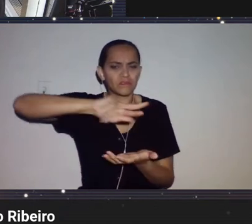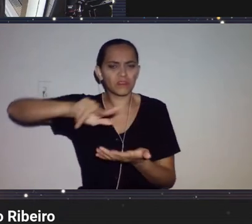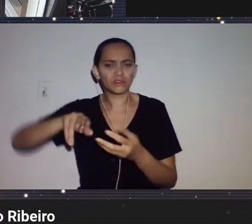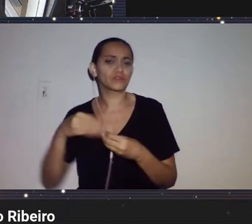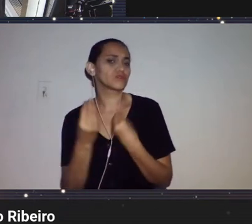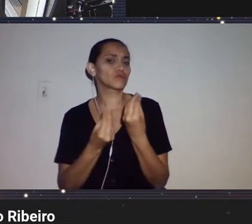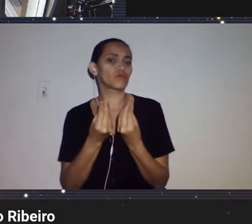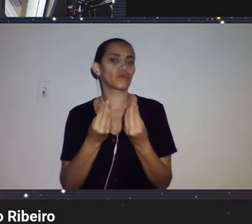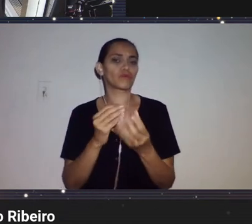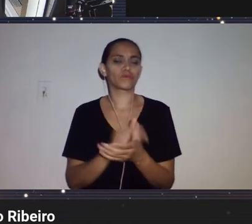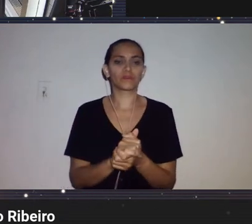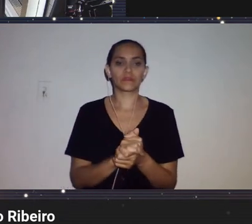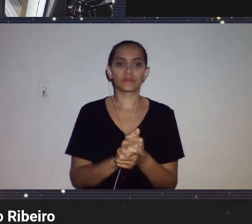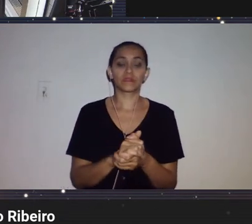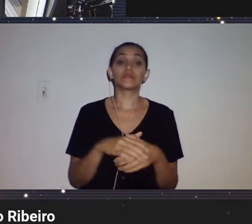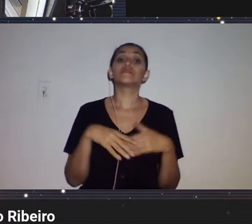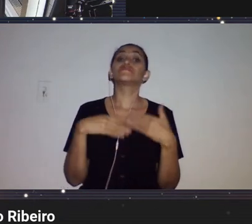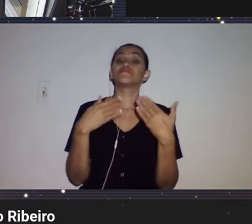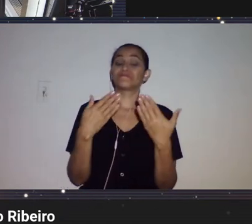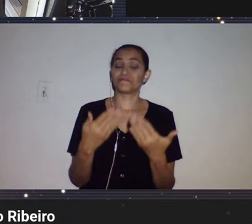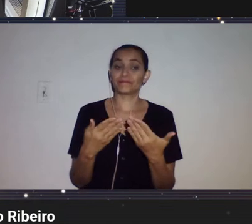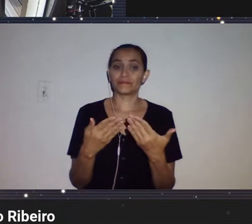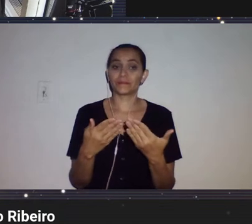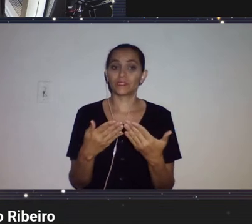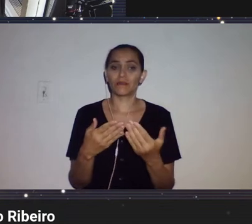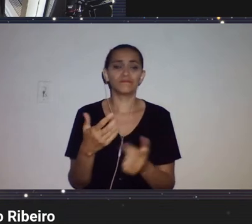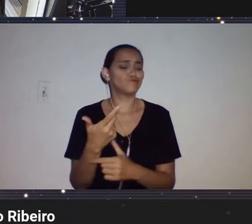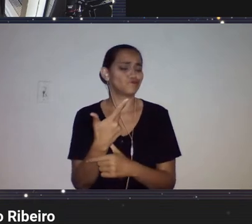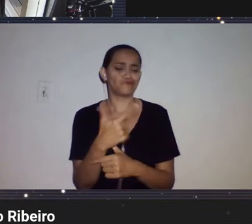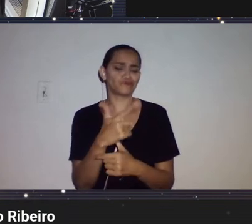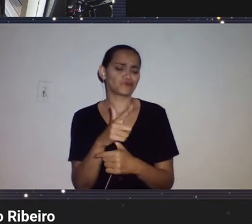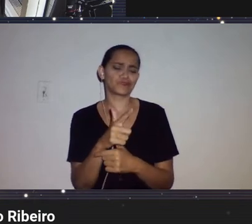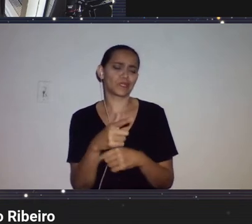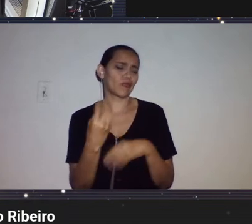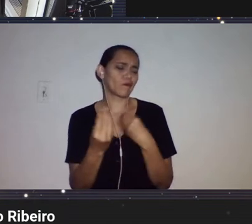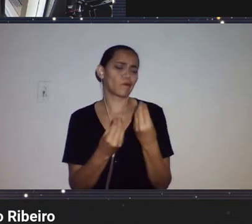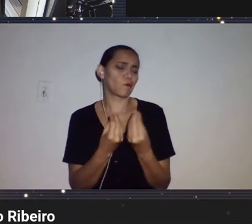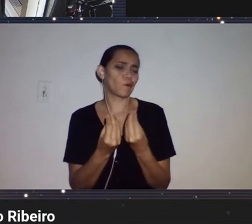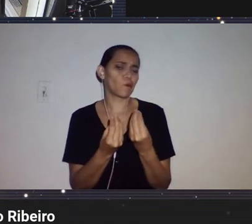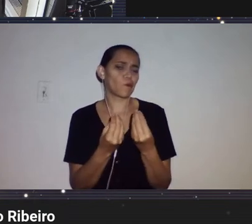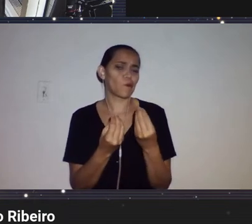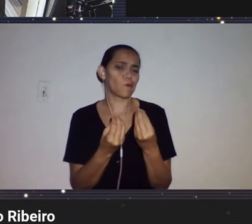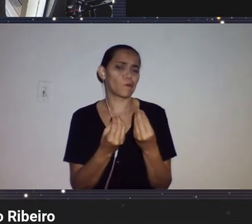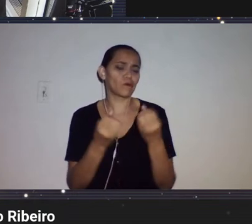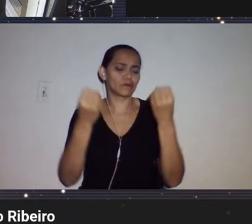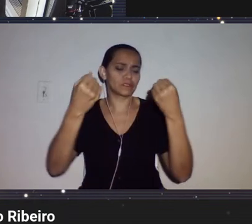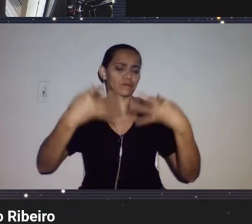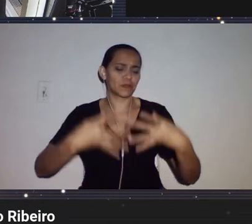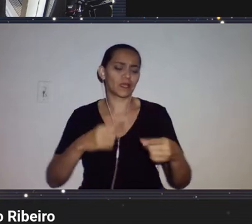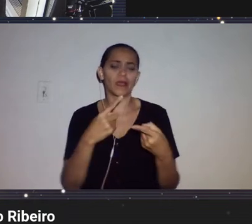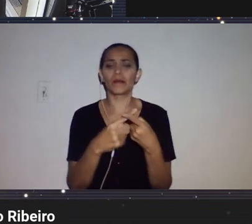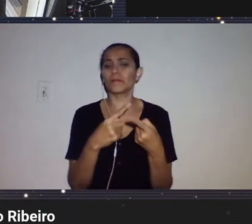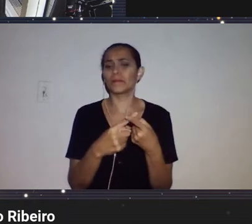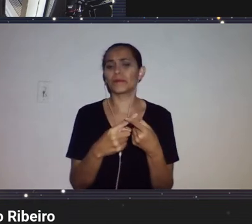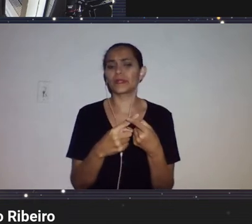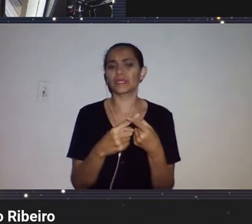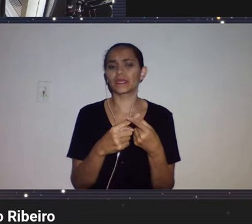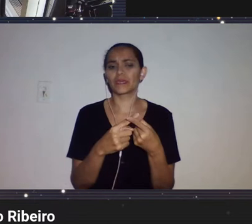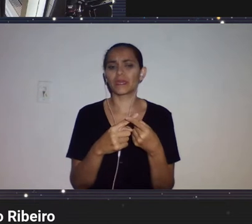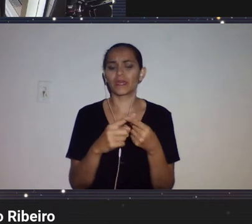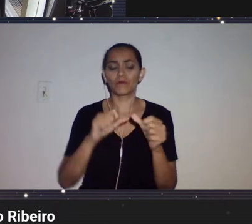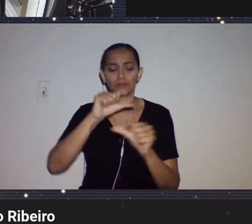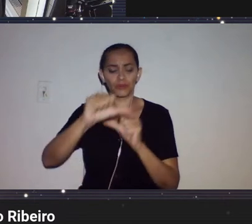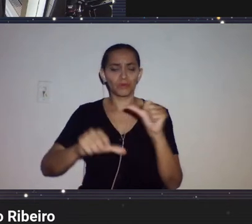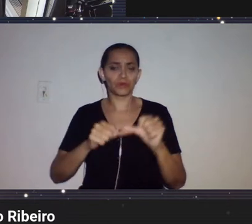Obrigada pela pergunta, Juliana. Então, eu não tenho muita exposição ao cenário de empresas de tecnologia, porque quando eu me mudei para Londres, no caso, eu já estava